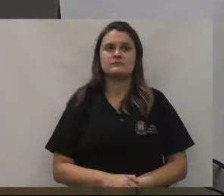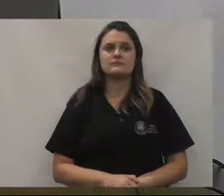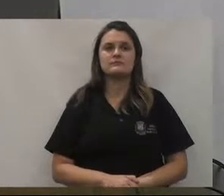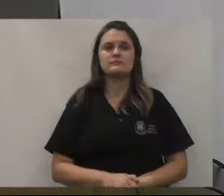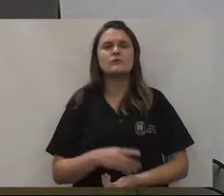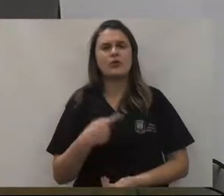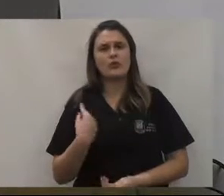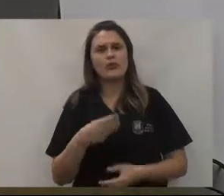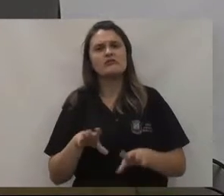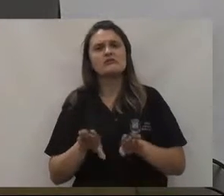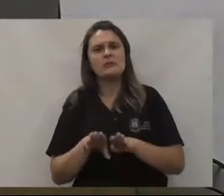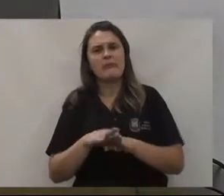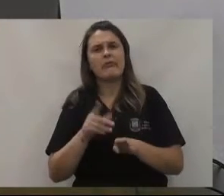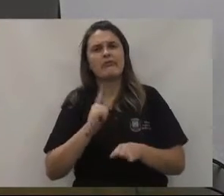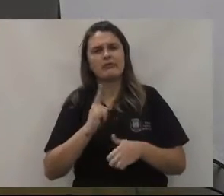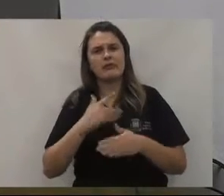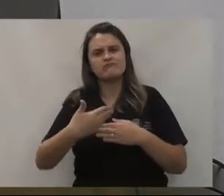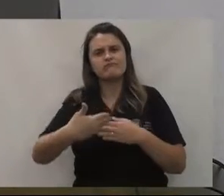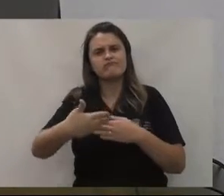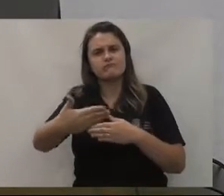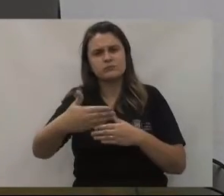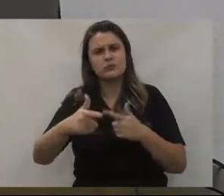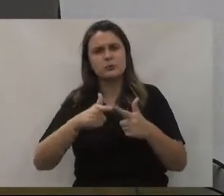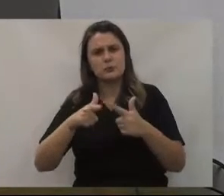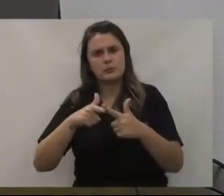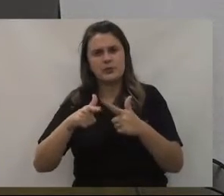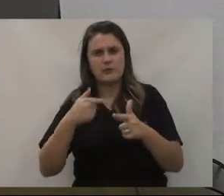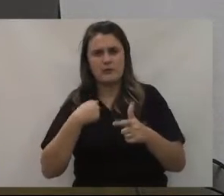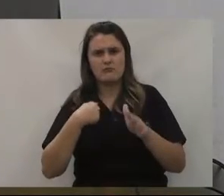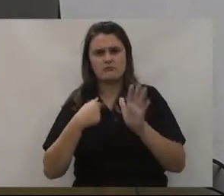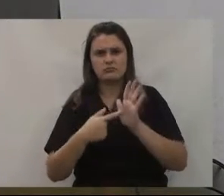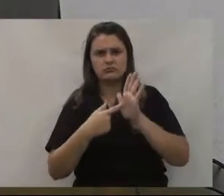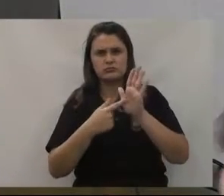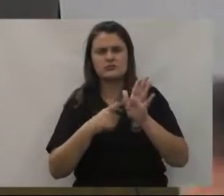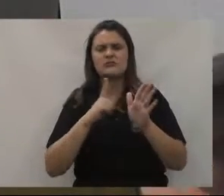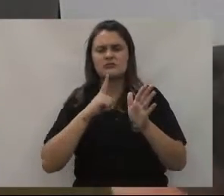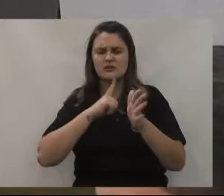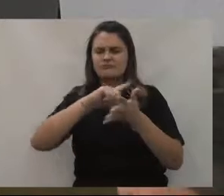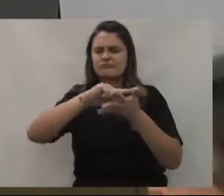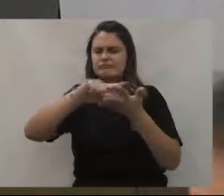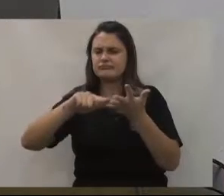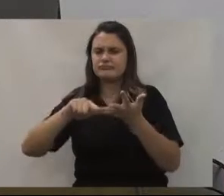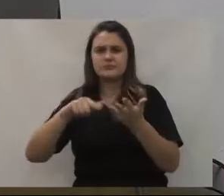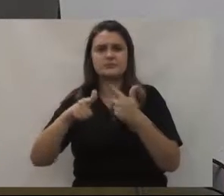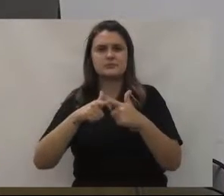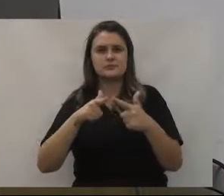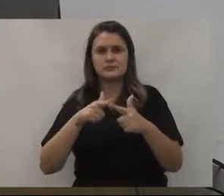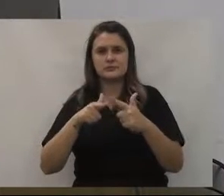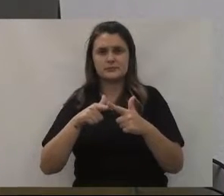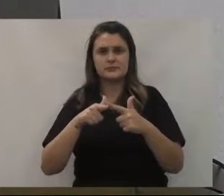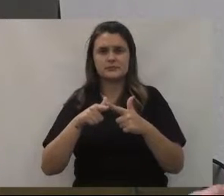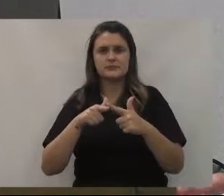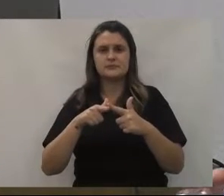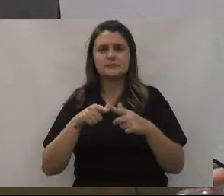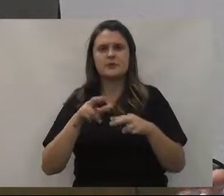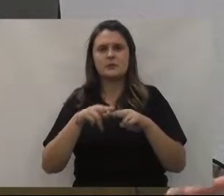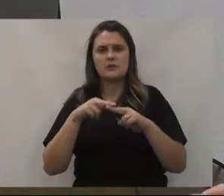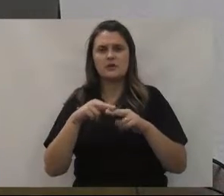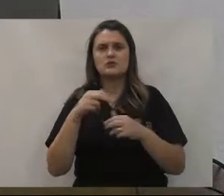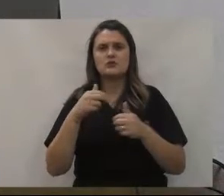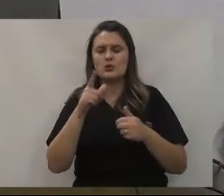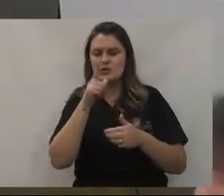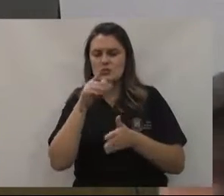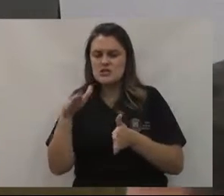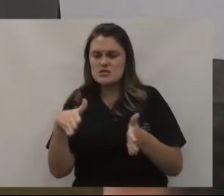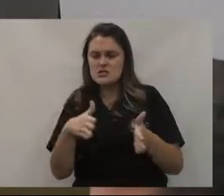Nós temos, além desses problemas apresentados, temos outros problemas. No caso das matas ciliares,